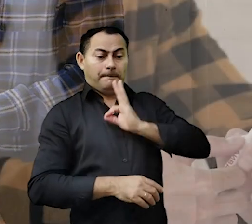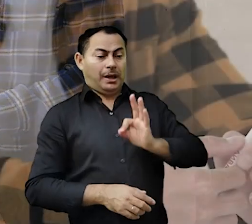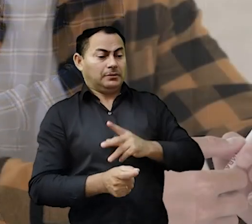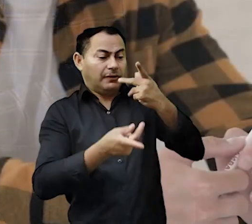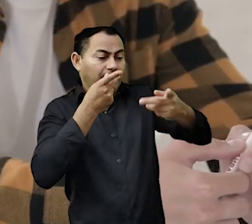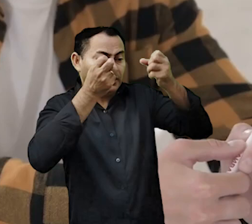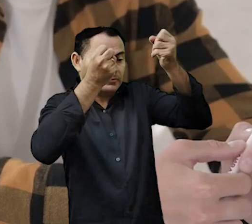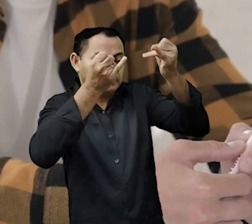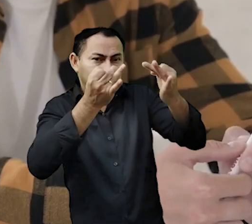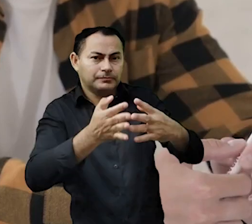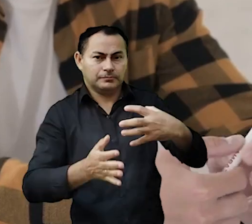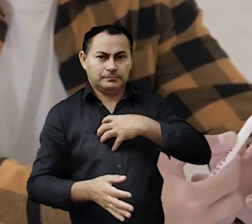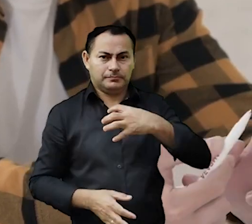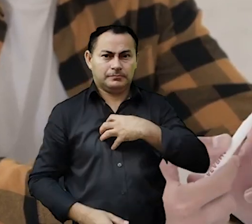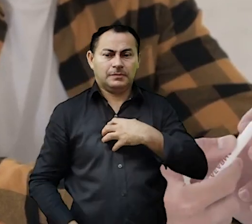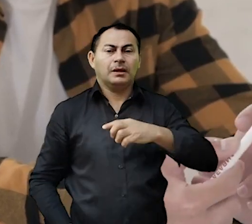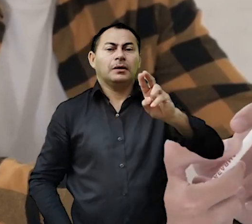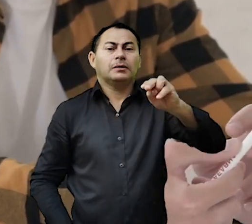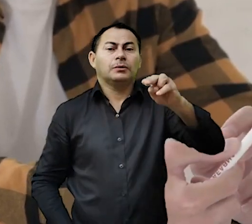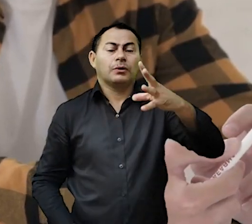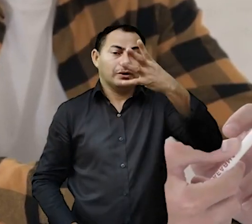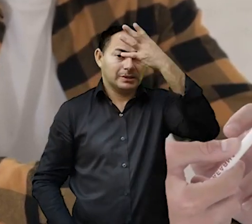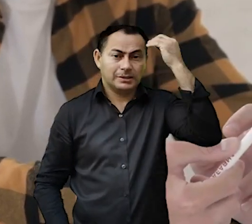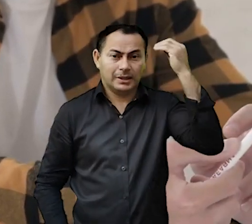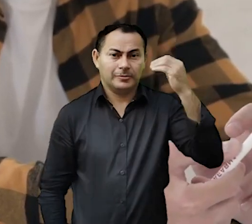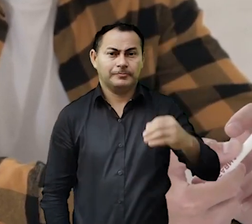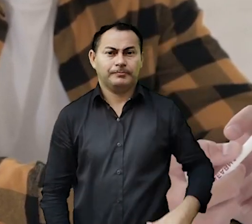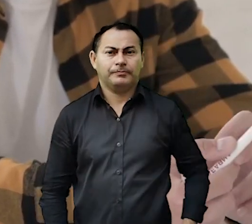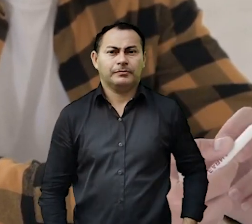repreendido e edificado de uma maneira que nunca vou me